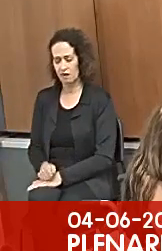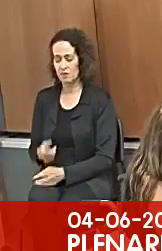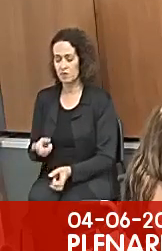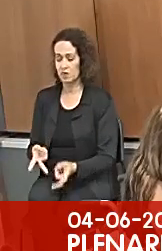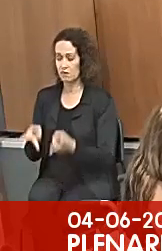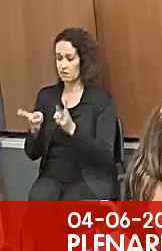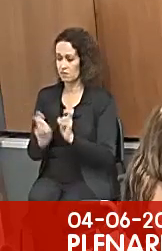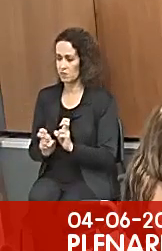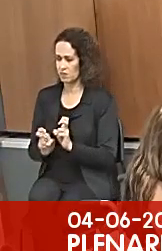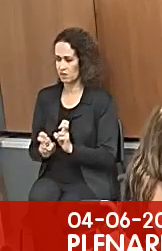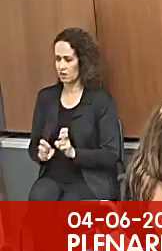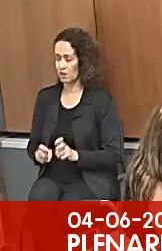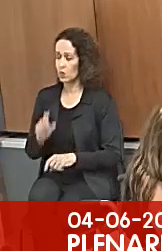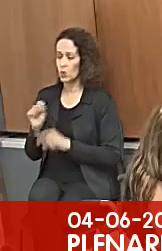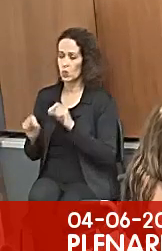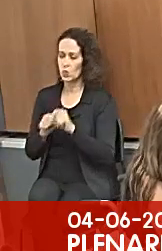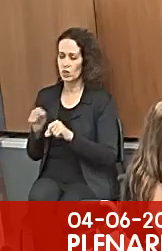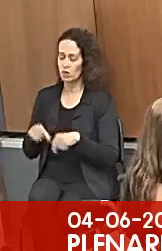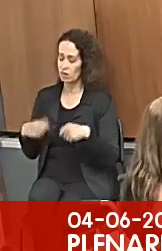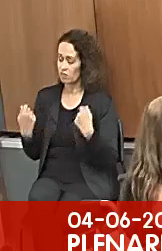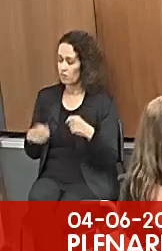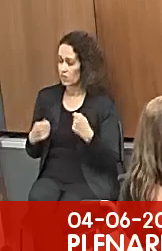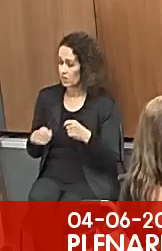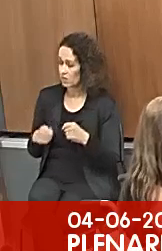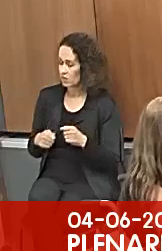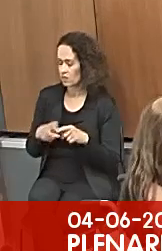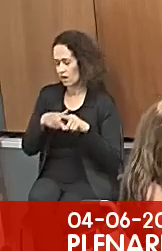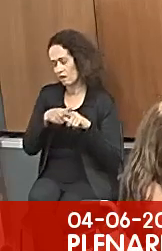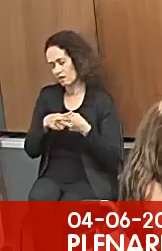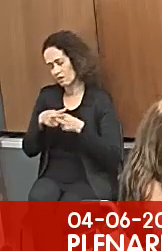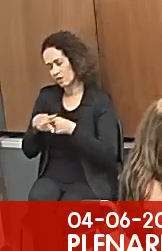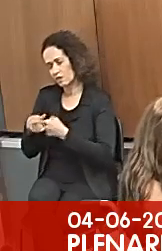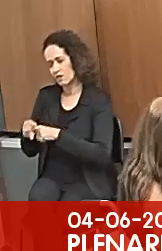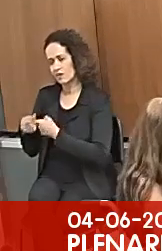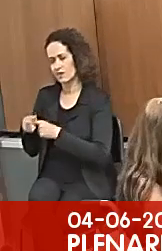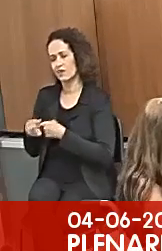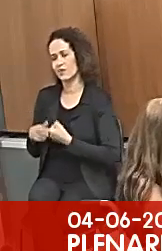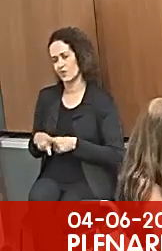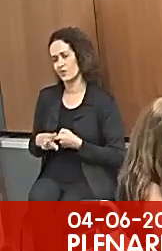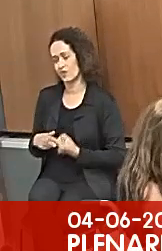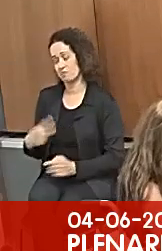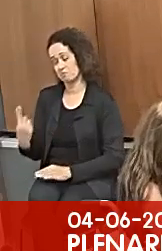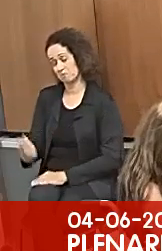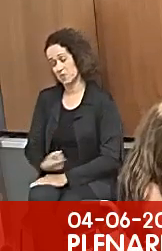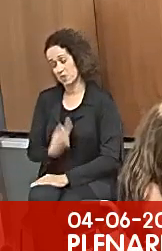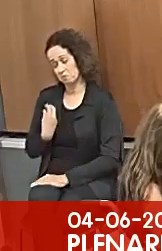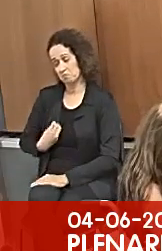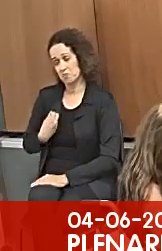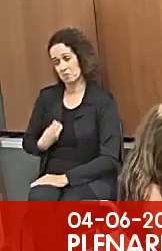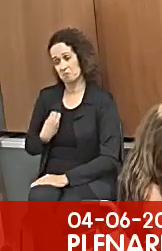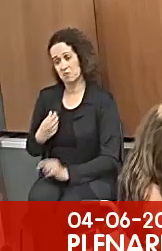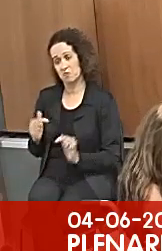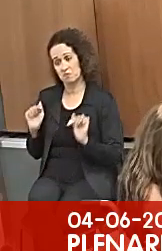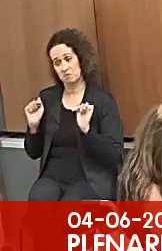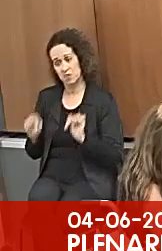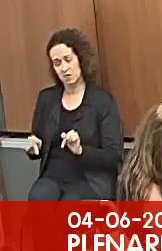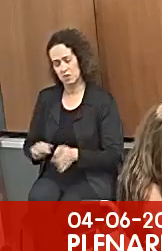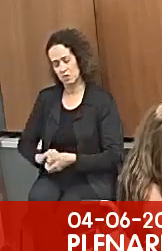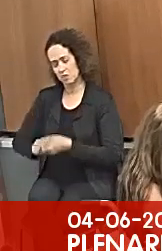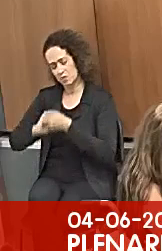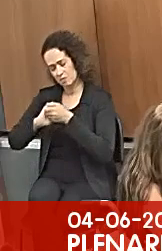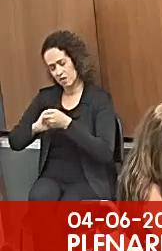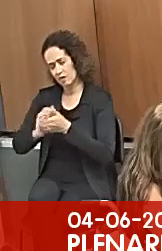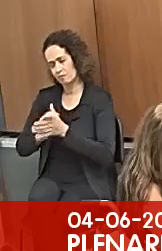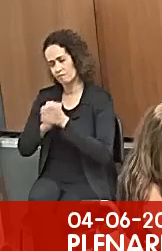as necessidades e corrigi-las. Corrigi-las enquanto estamos aqui. Acho que esse é o nosso papel. Então, eu cumprimento e agradeço